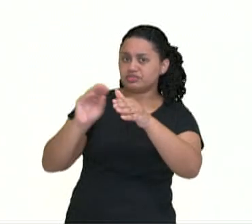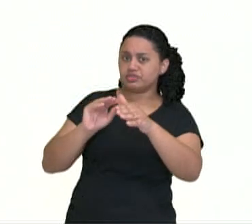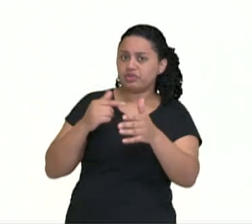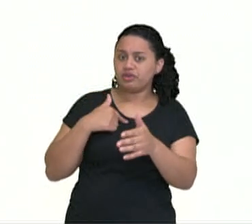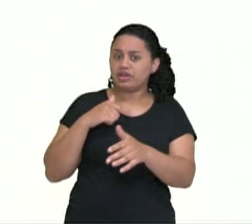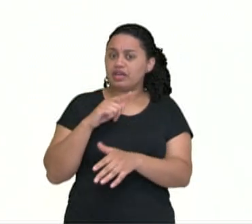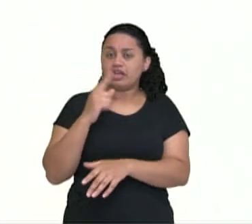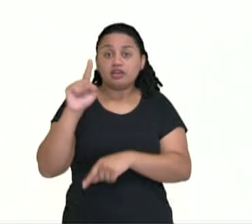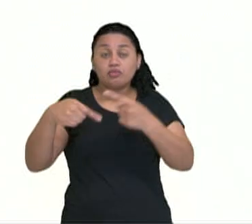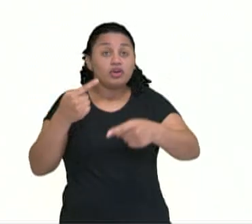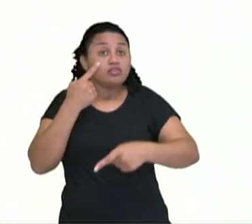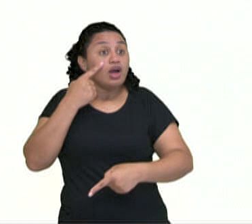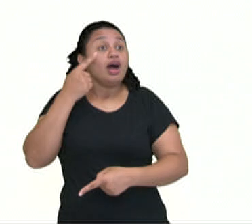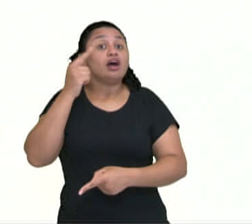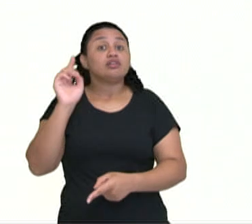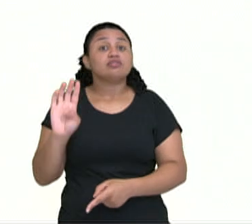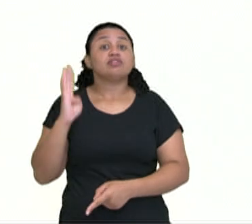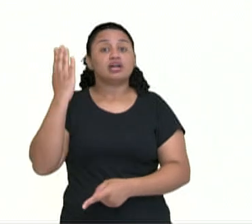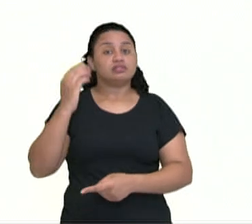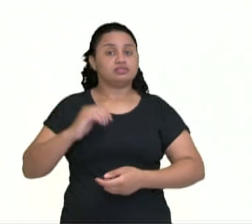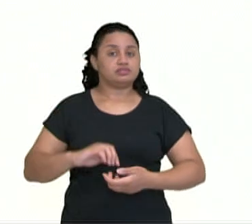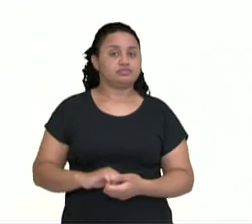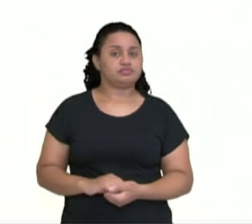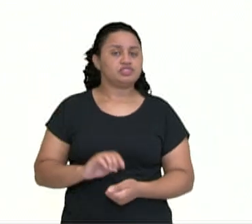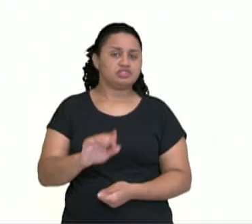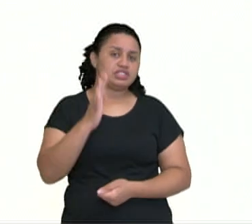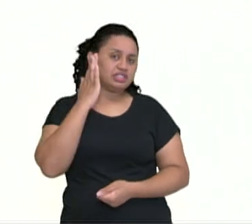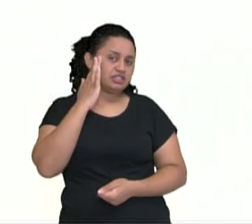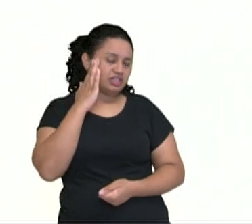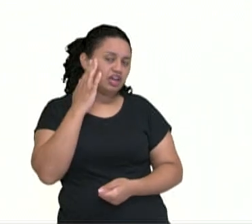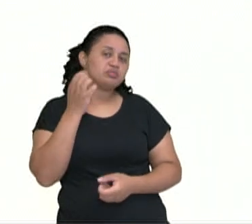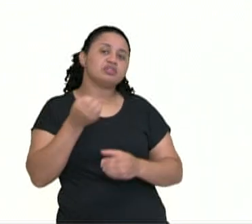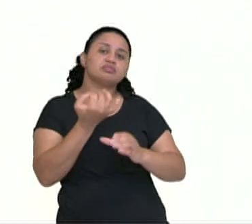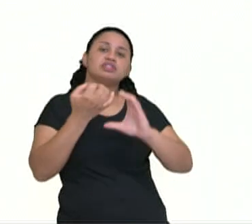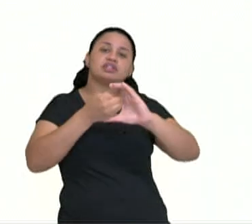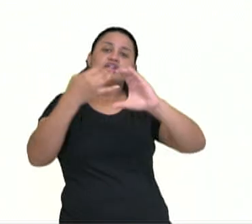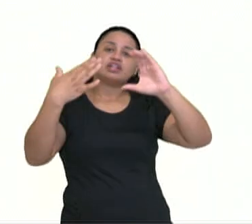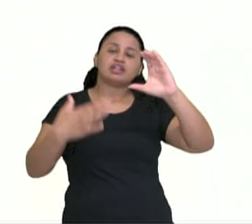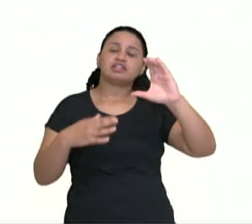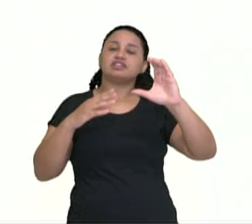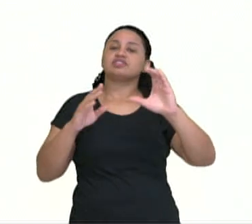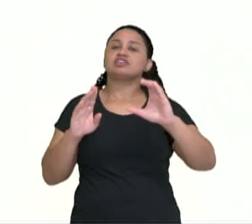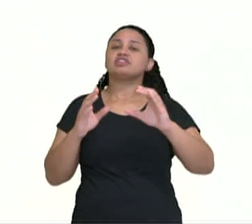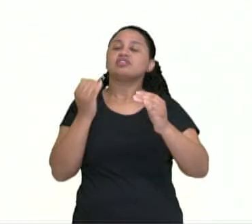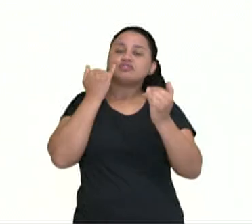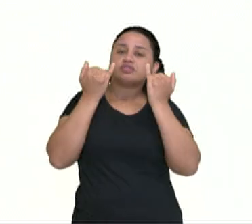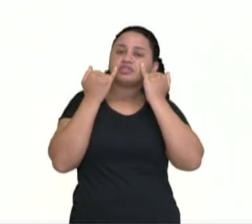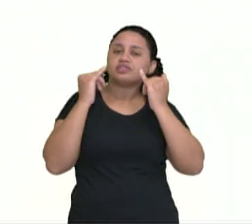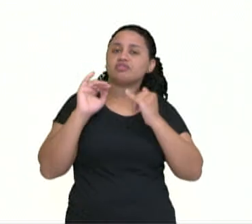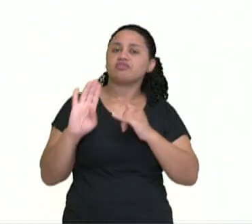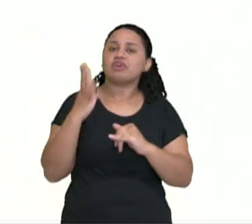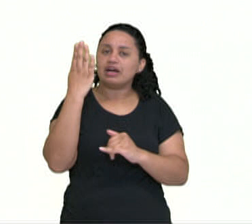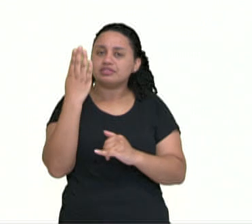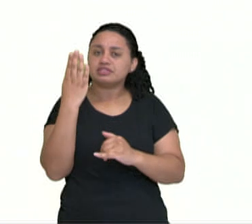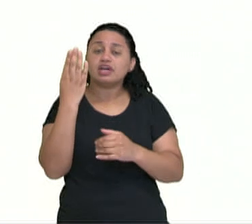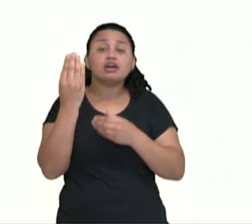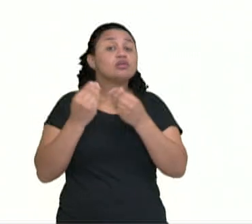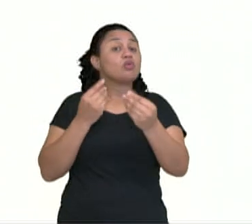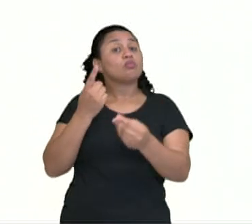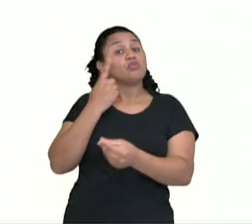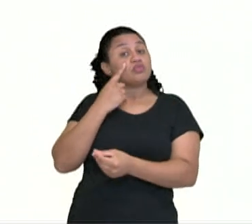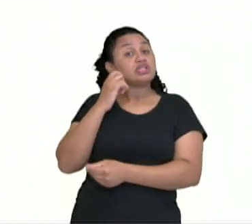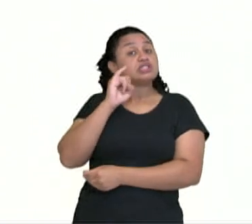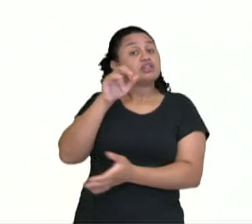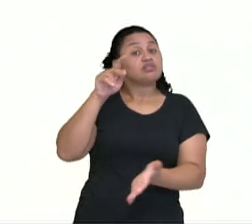Saberia dizer algumas características de fake news e como detectar se uma notícia é autêntica ou não? Você saberia